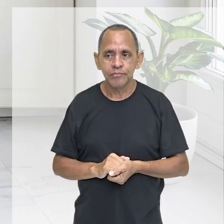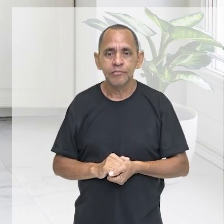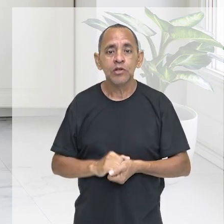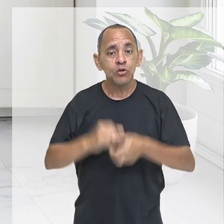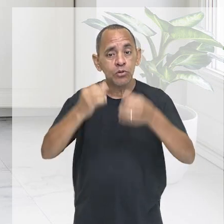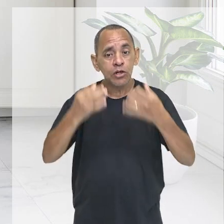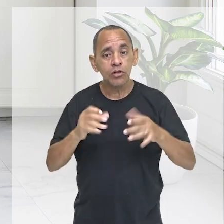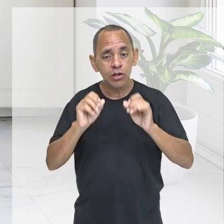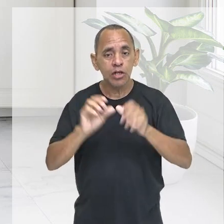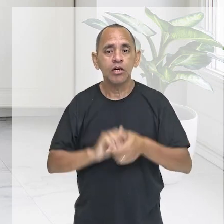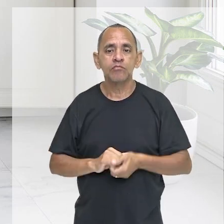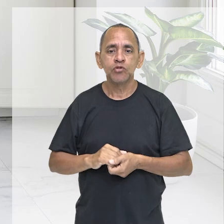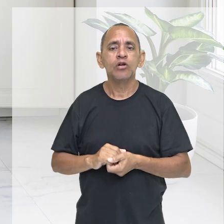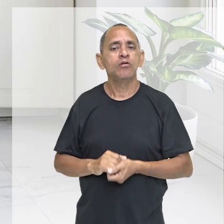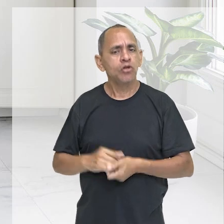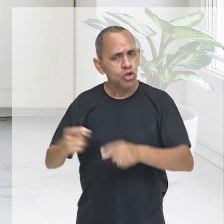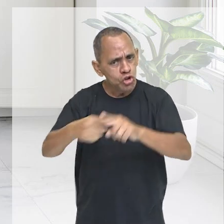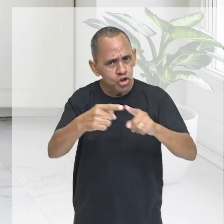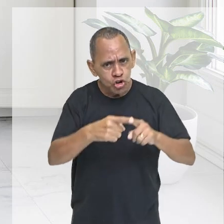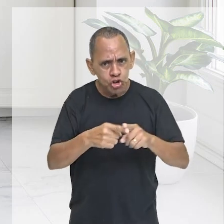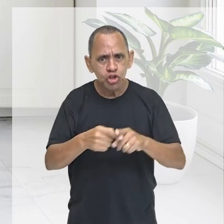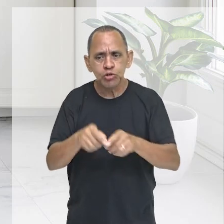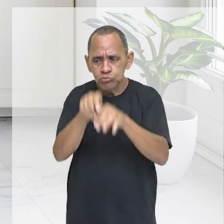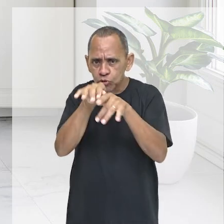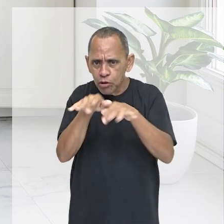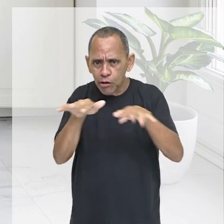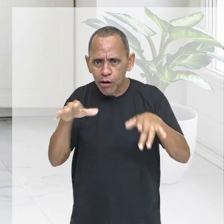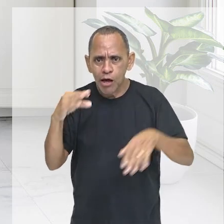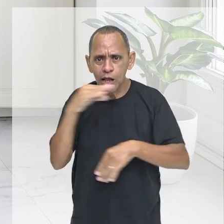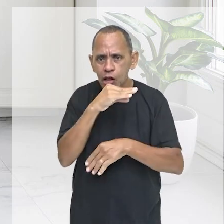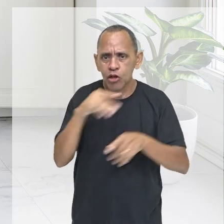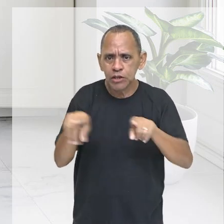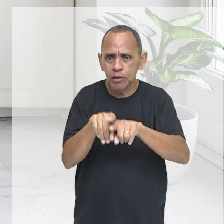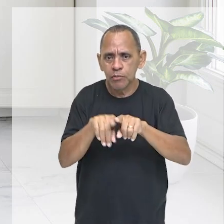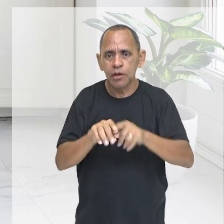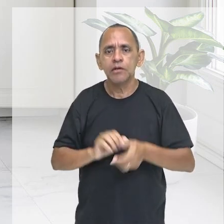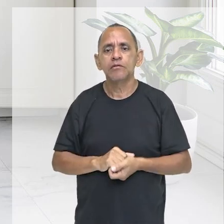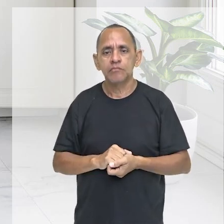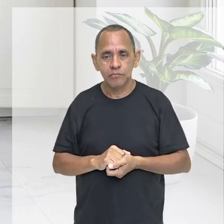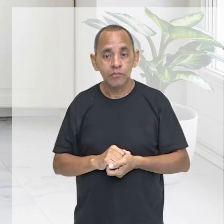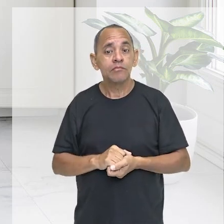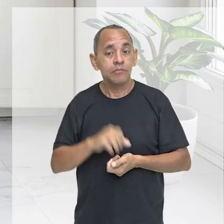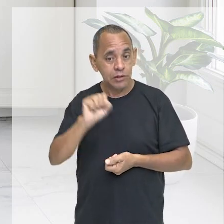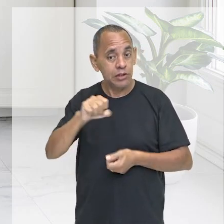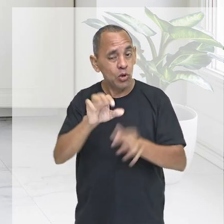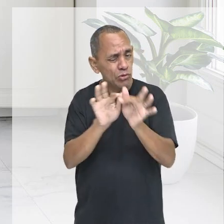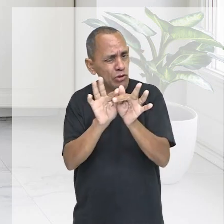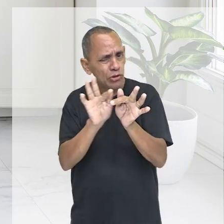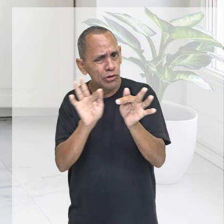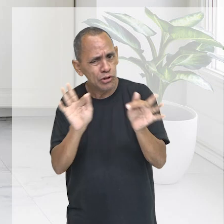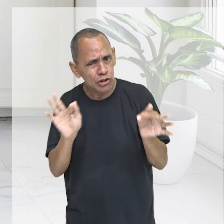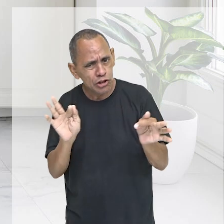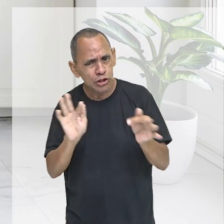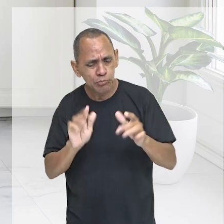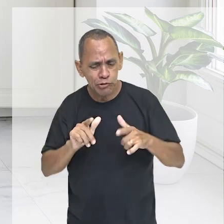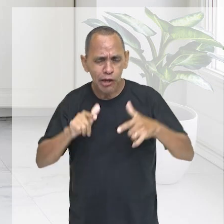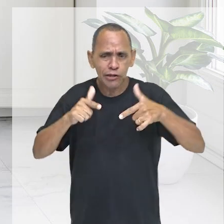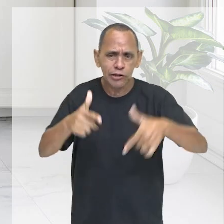de propagação de calor. Até mesmo no simples fato de tomarmos um café, olha aí,